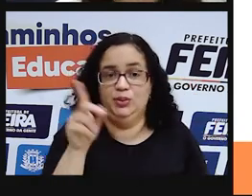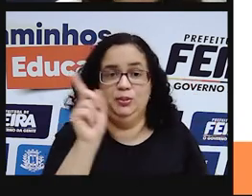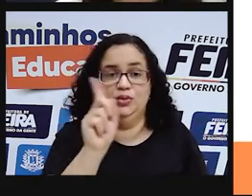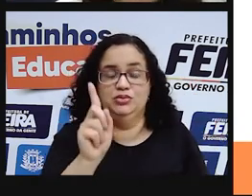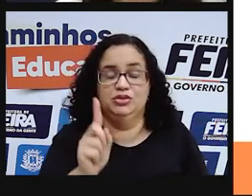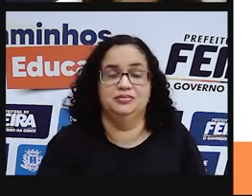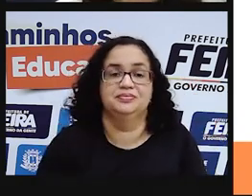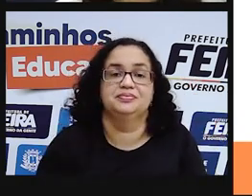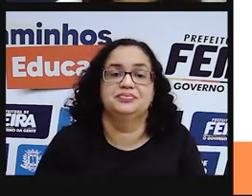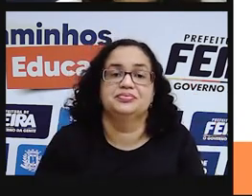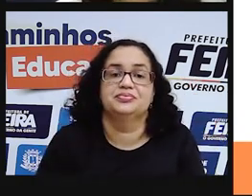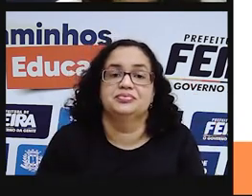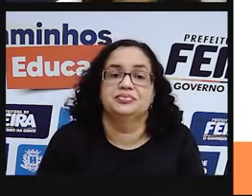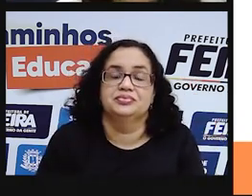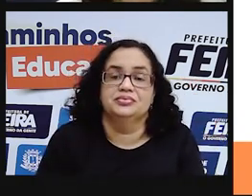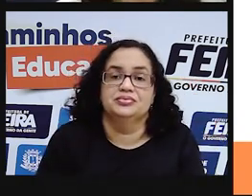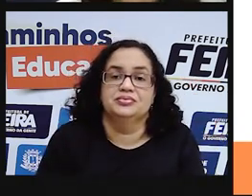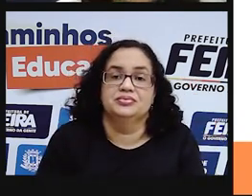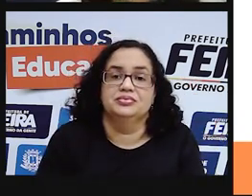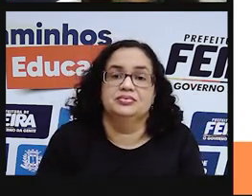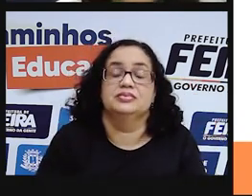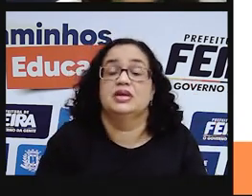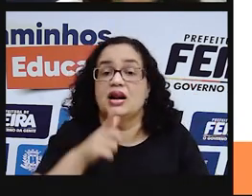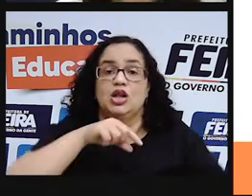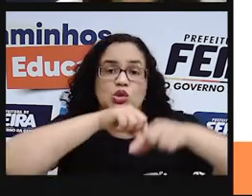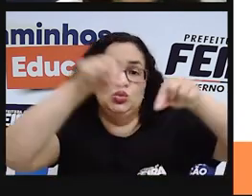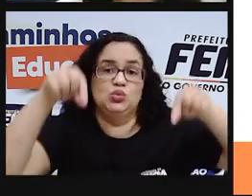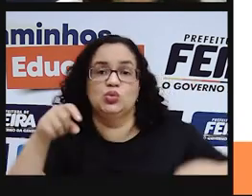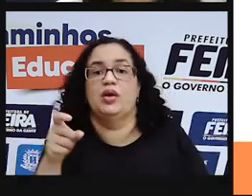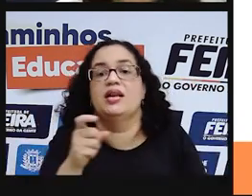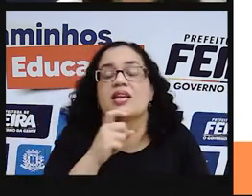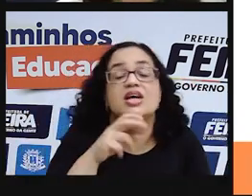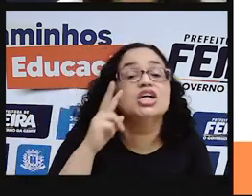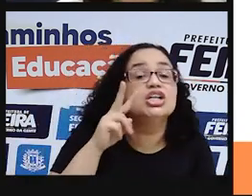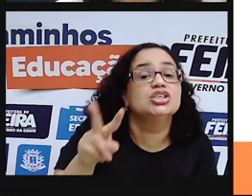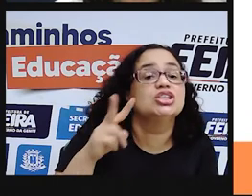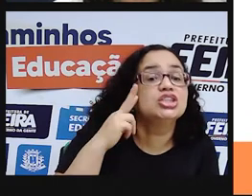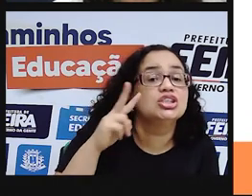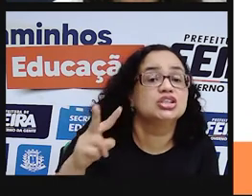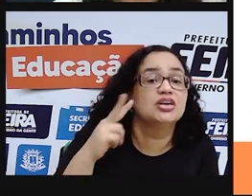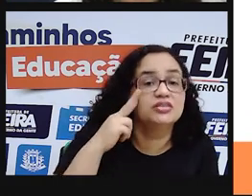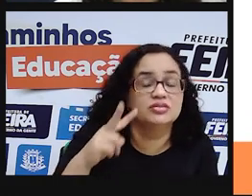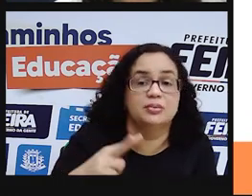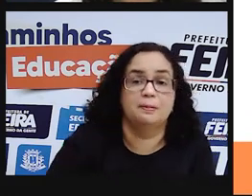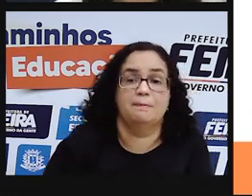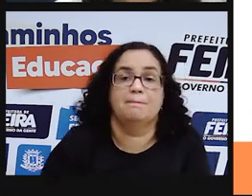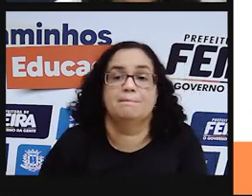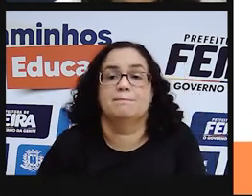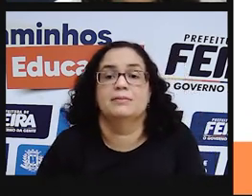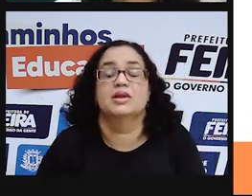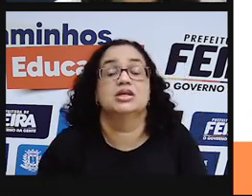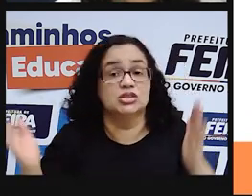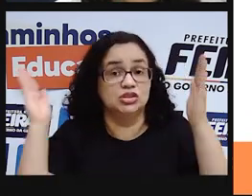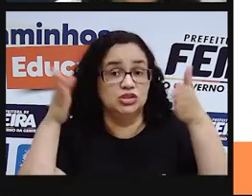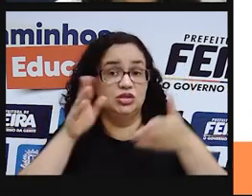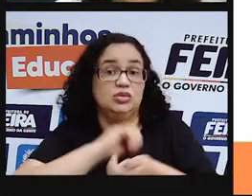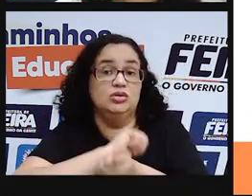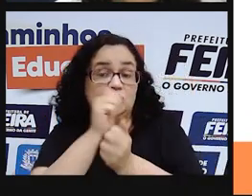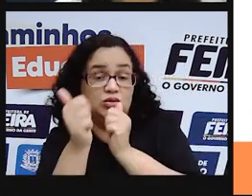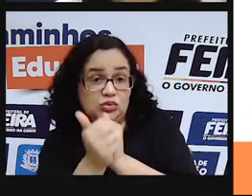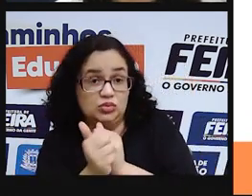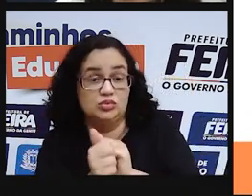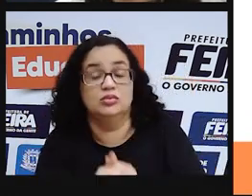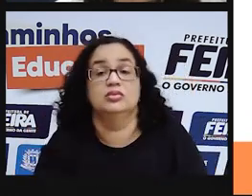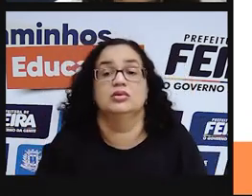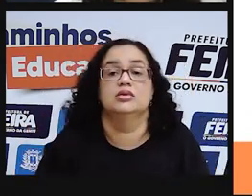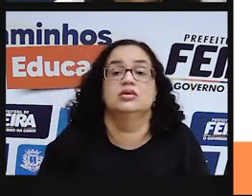ambiente como este a lagoa do geladinho a gente já viu né que agora foi revitalizada